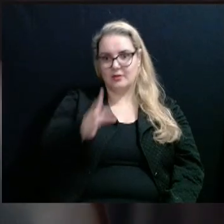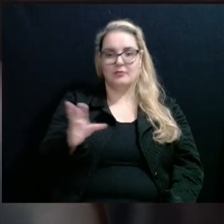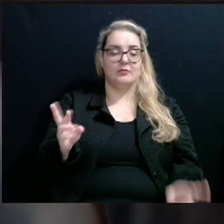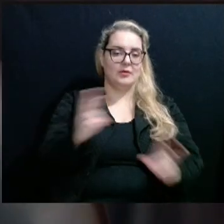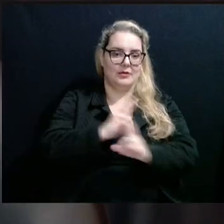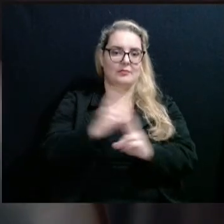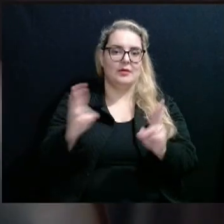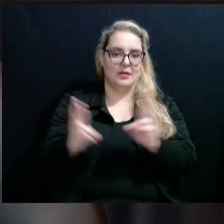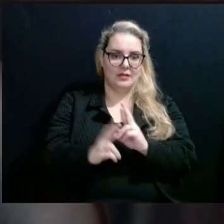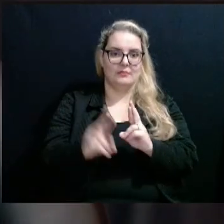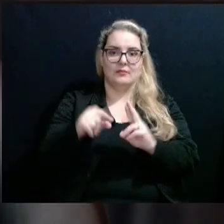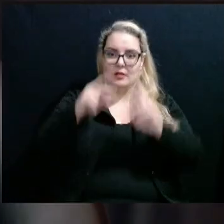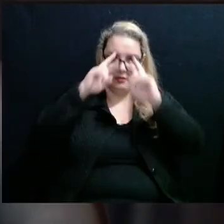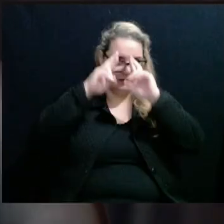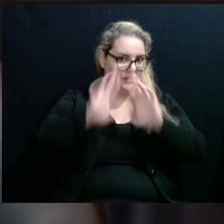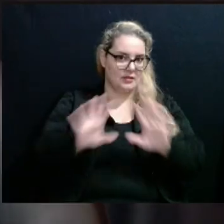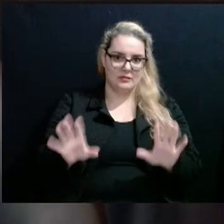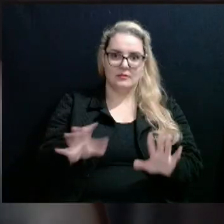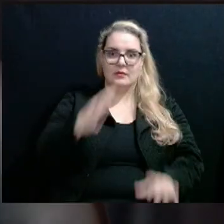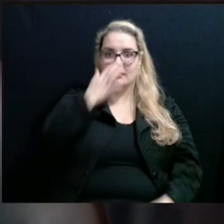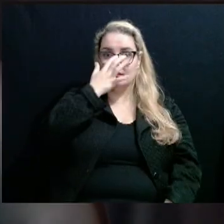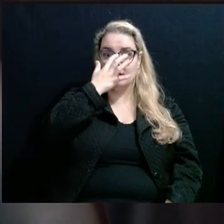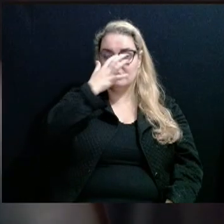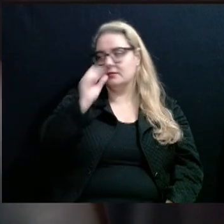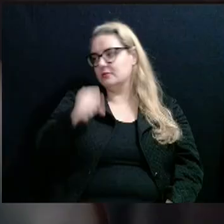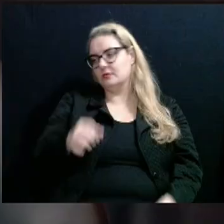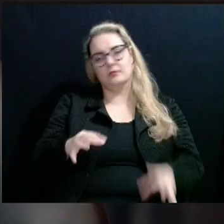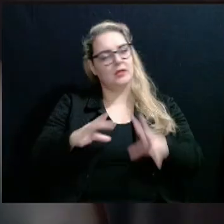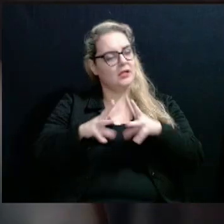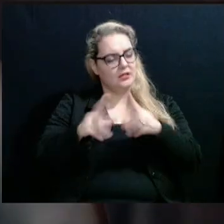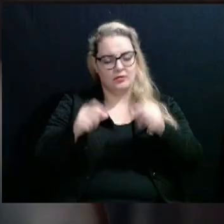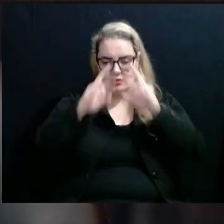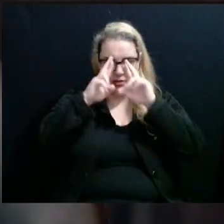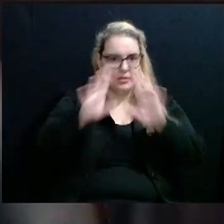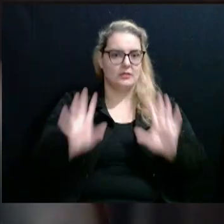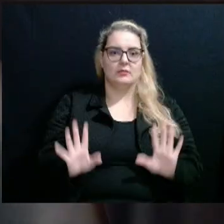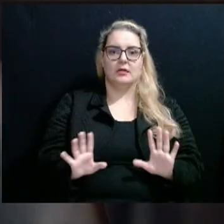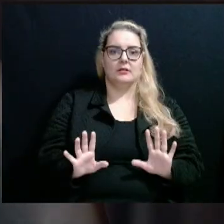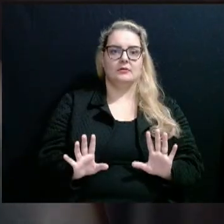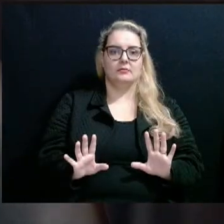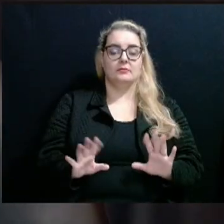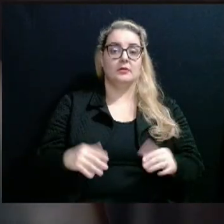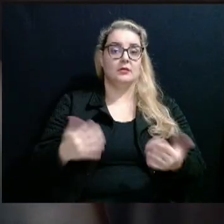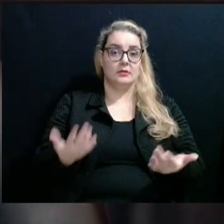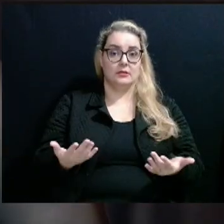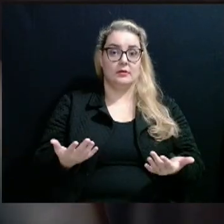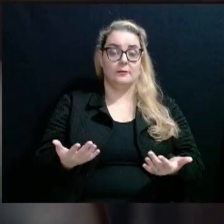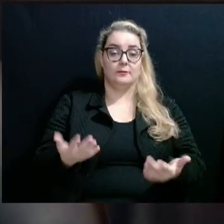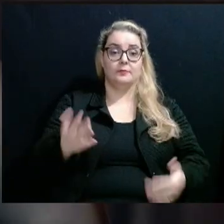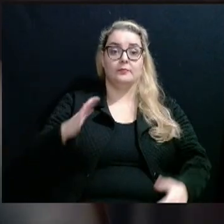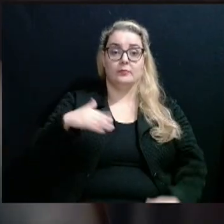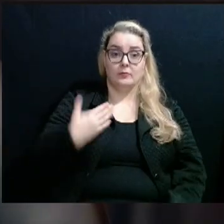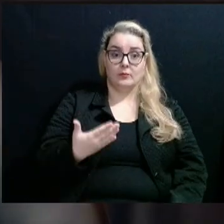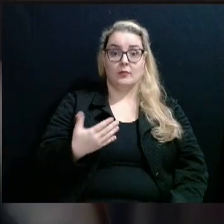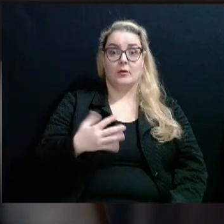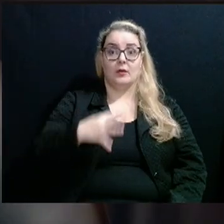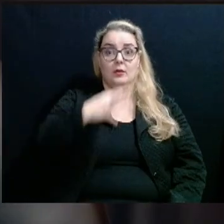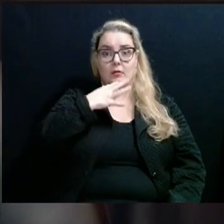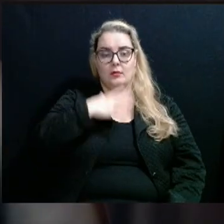respeito. Exato. Tá? Para tudo, é respeito. Então, assim, a partir do momento que me conhece, é lógico, quando